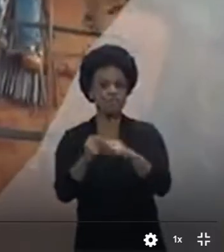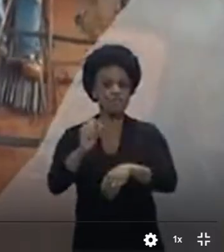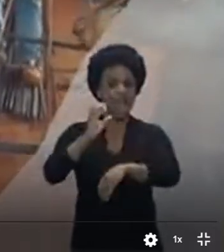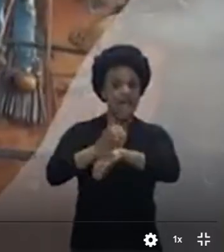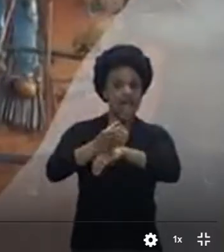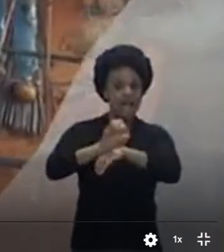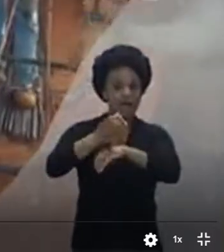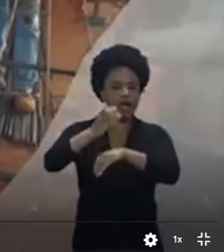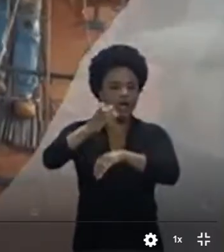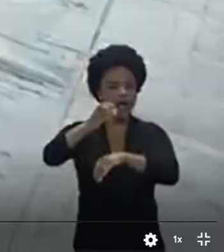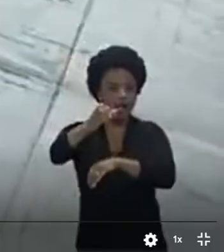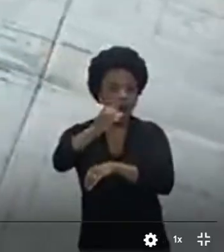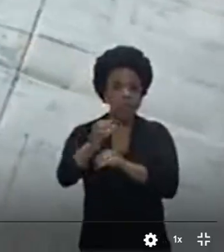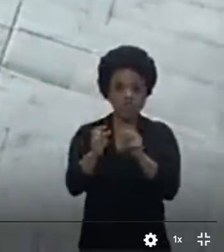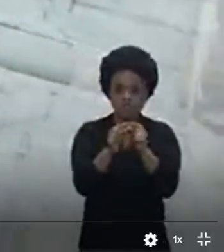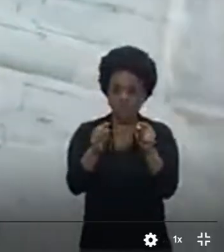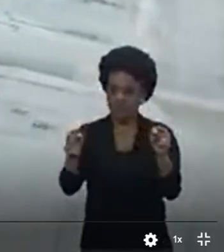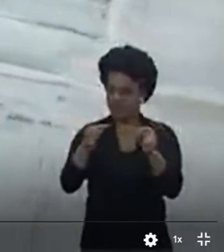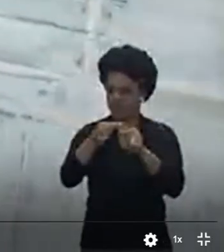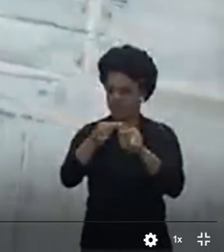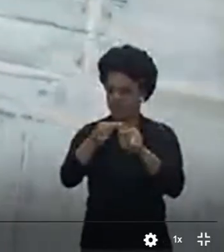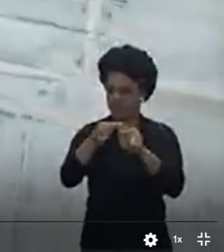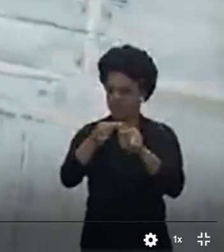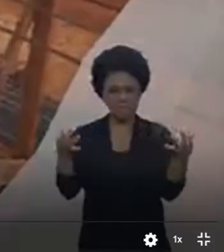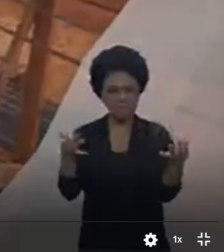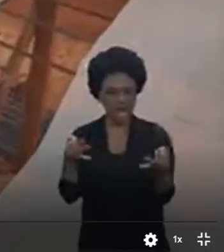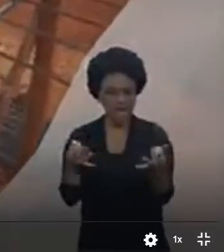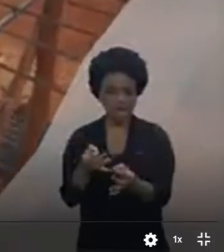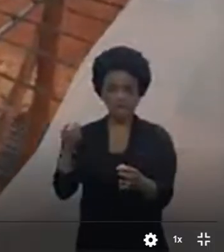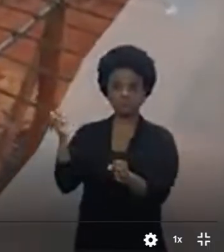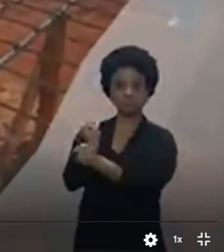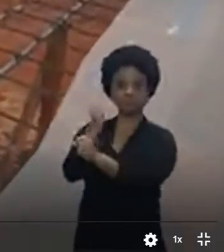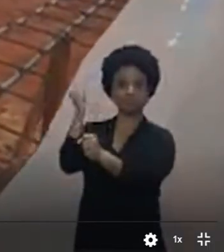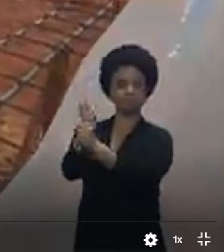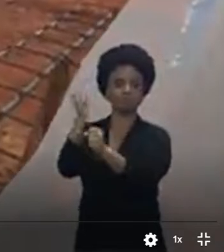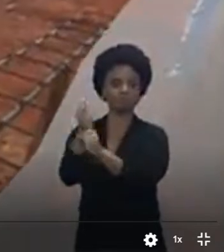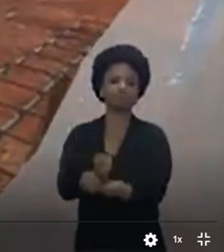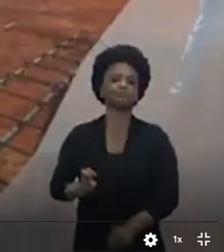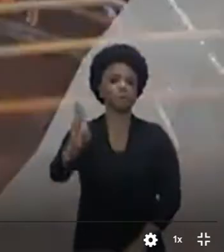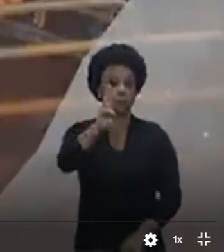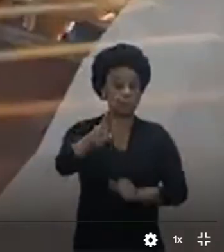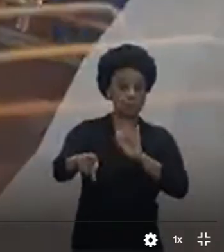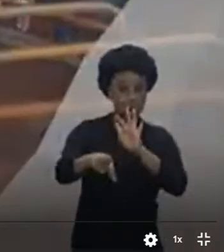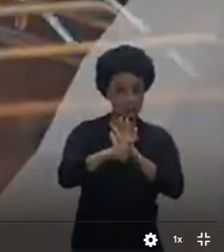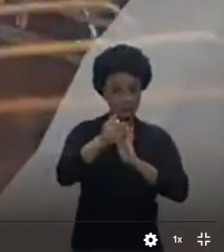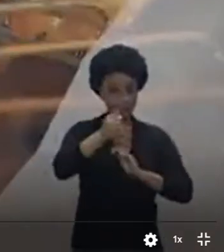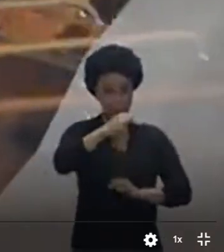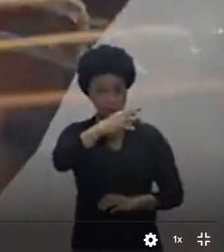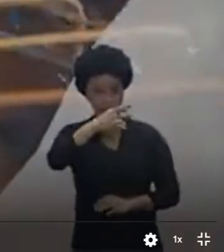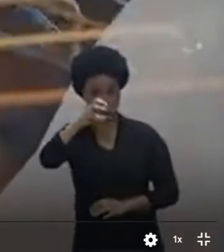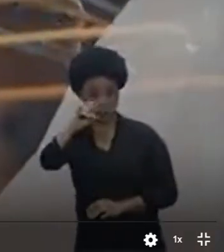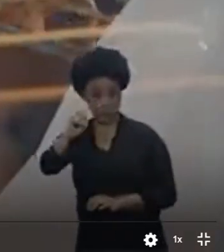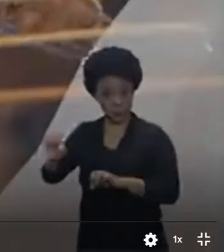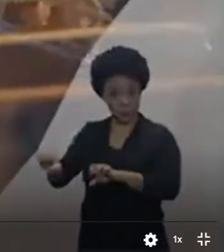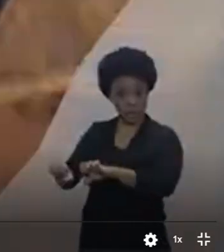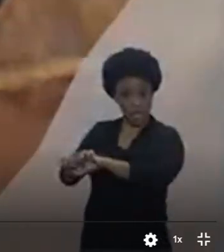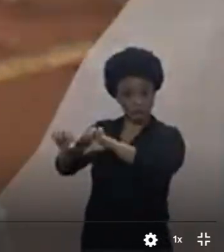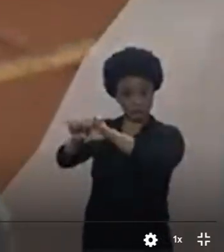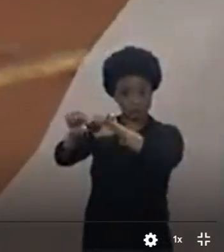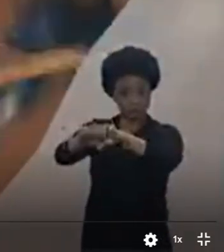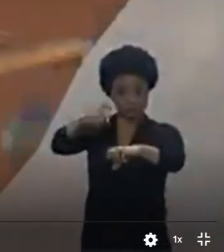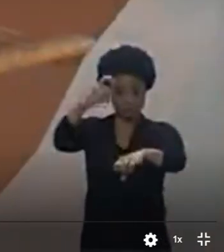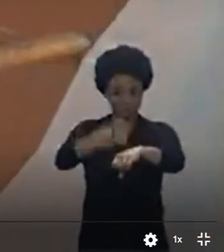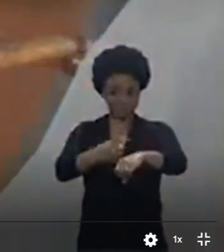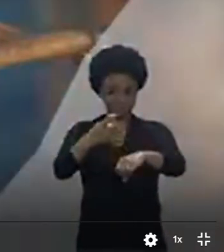as medidas certinhas para esse tipo de construção. A função do aço em uma peça estrutural de concreto armado é resistir